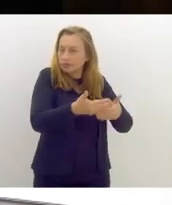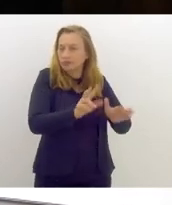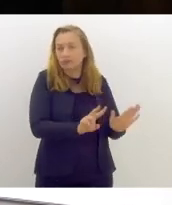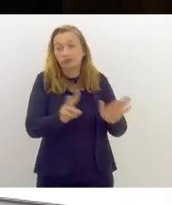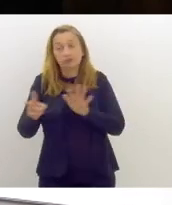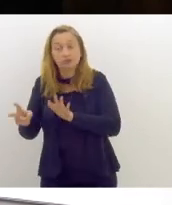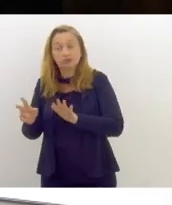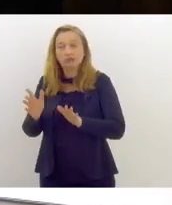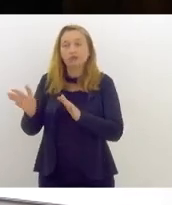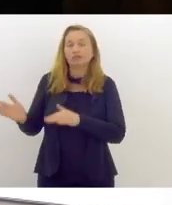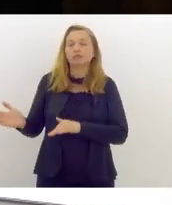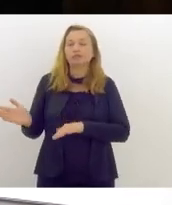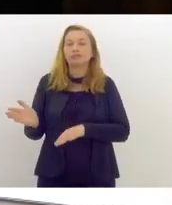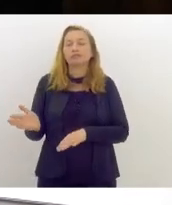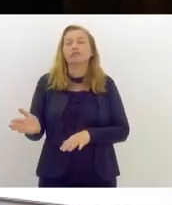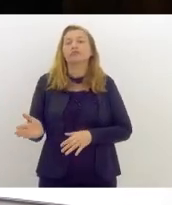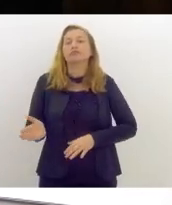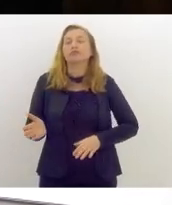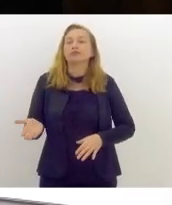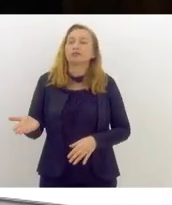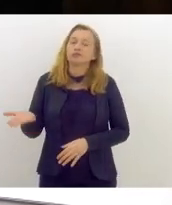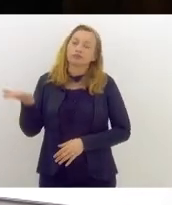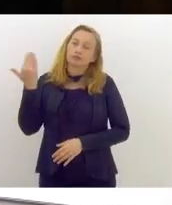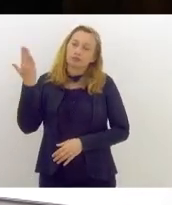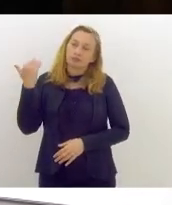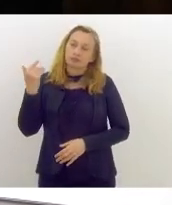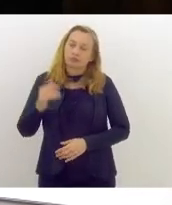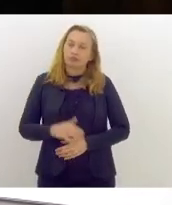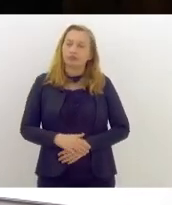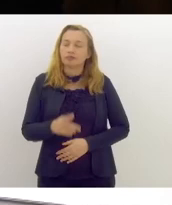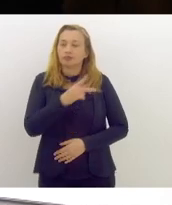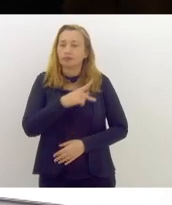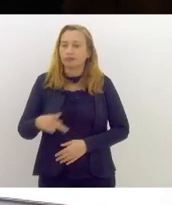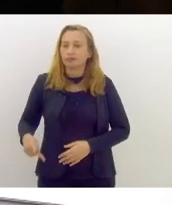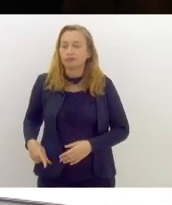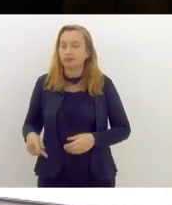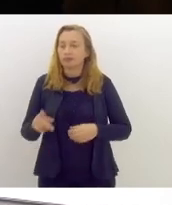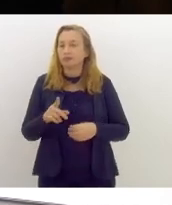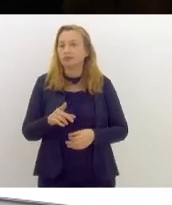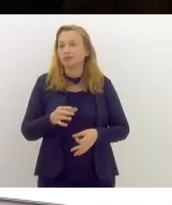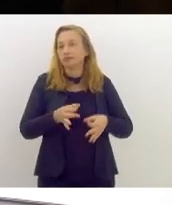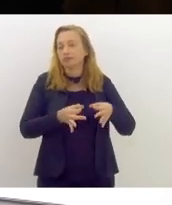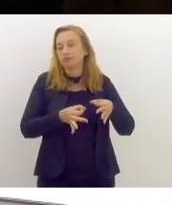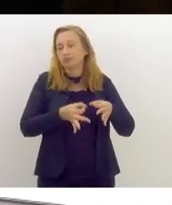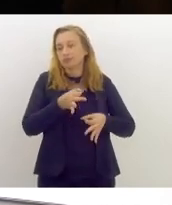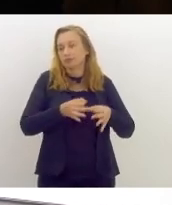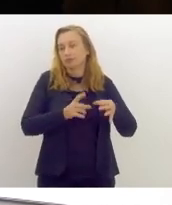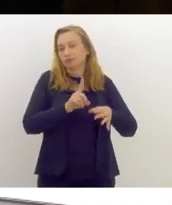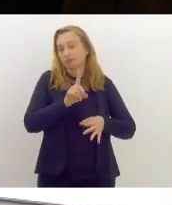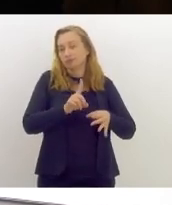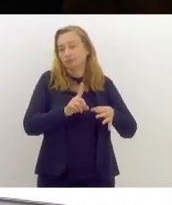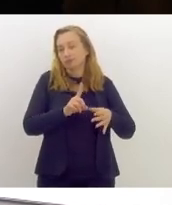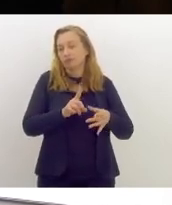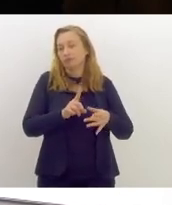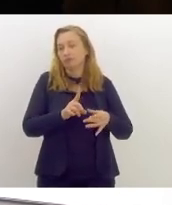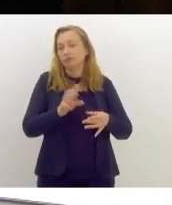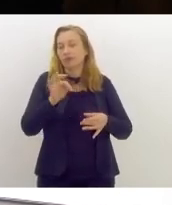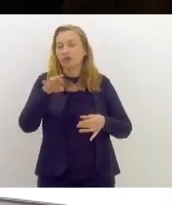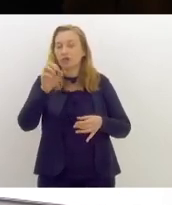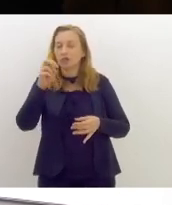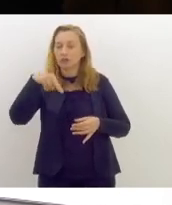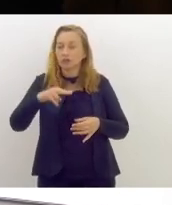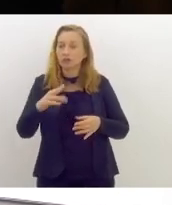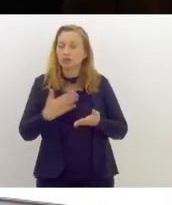passada sobre a presidência Desembargador Elton é começaram essas obras